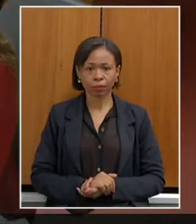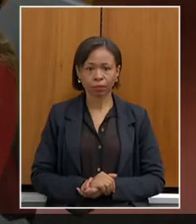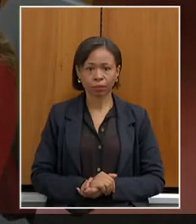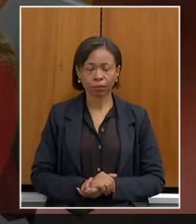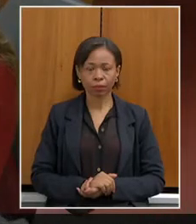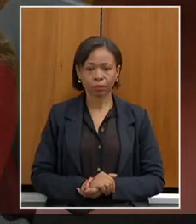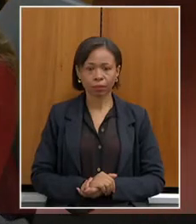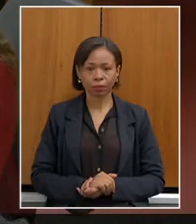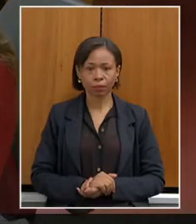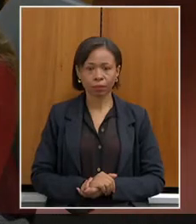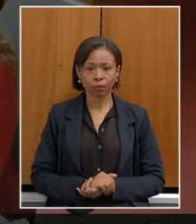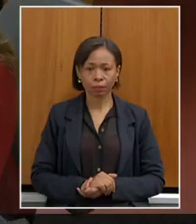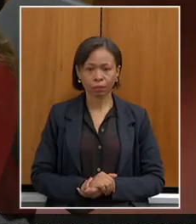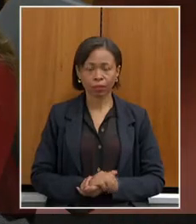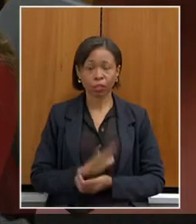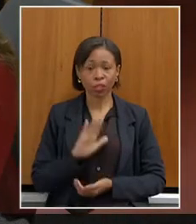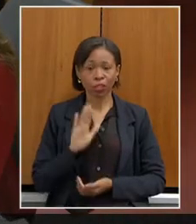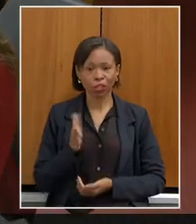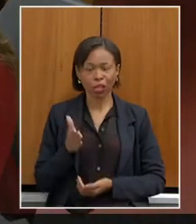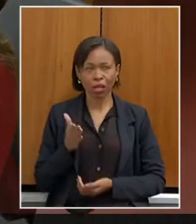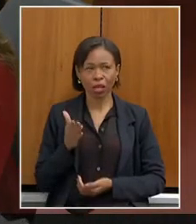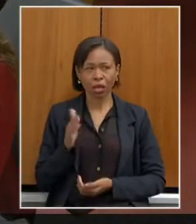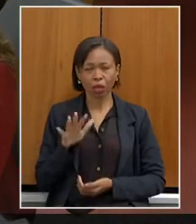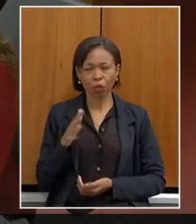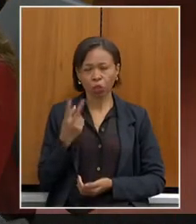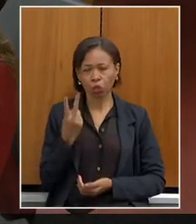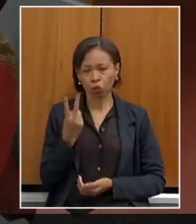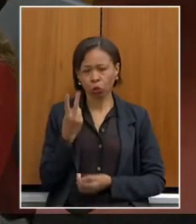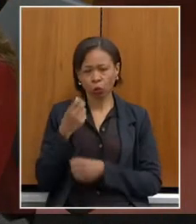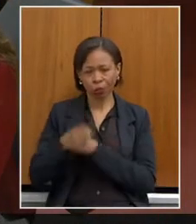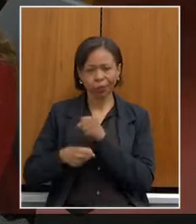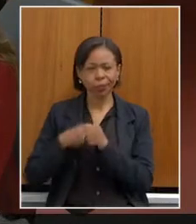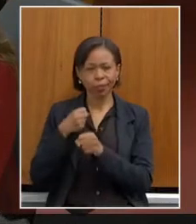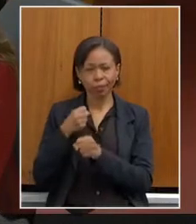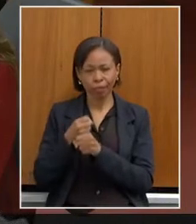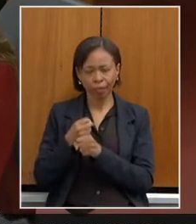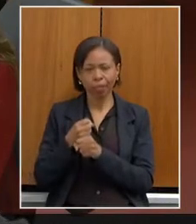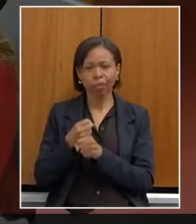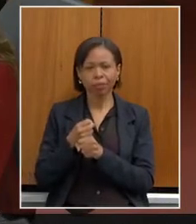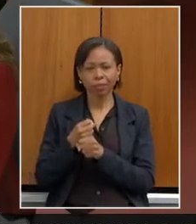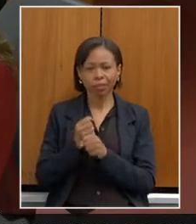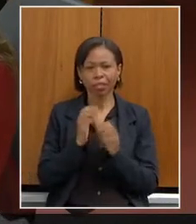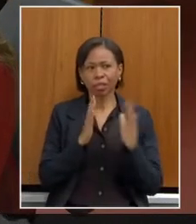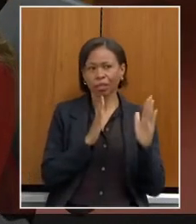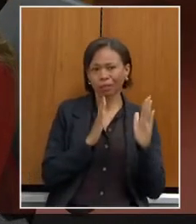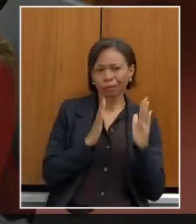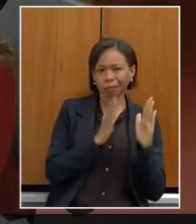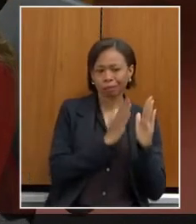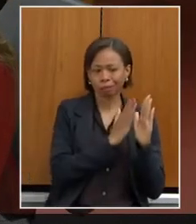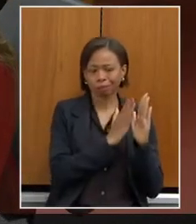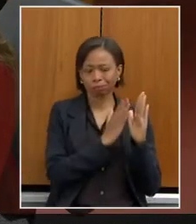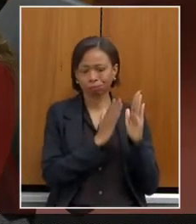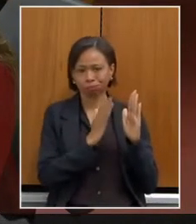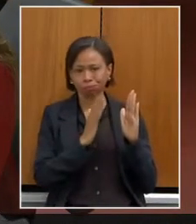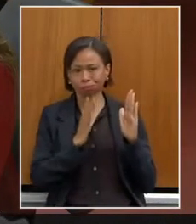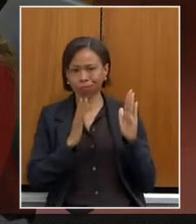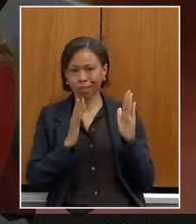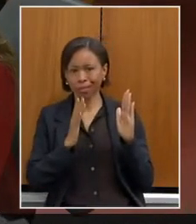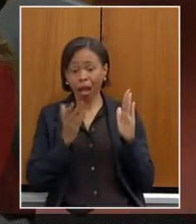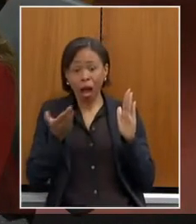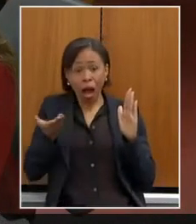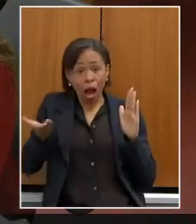depois de dois anos e quase depois de um mandato e meio né a gente tem uma reunião